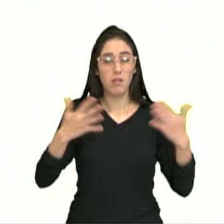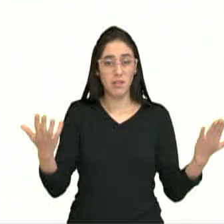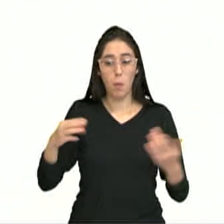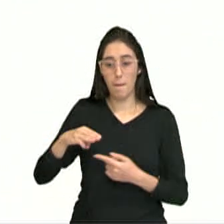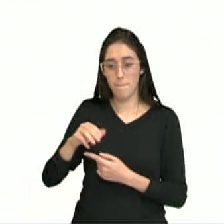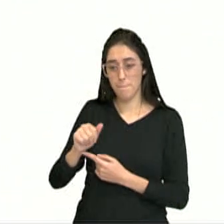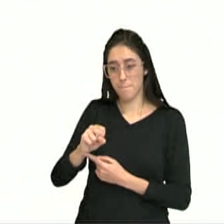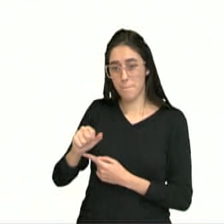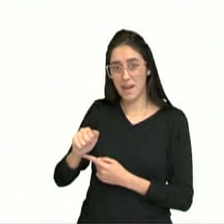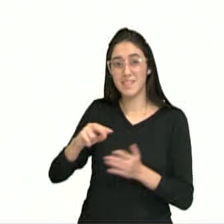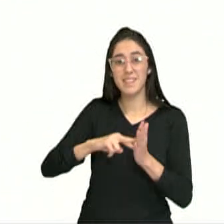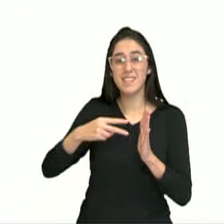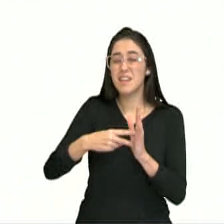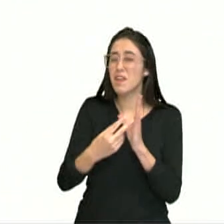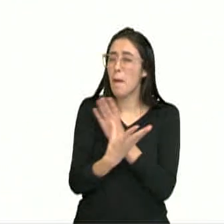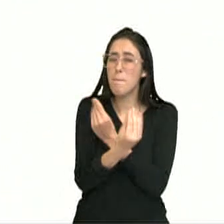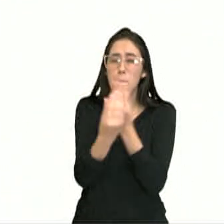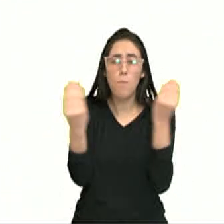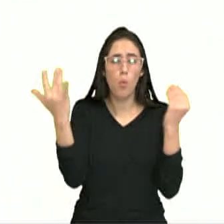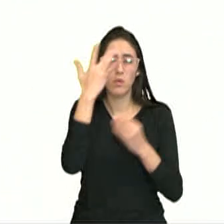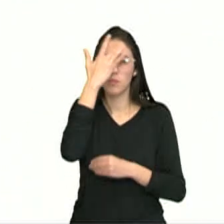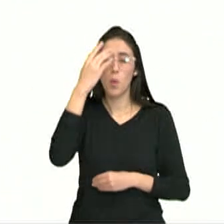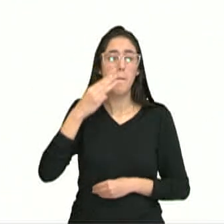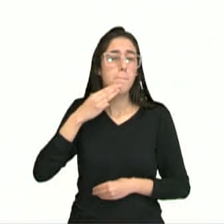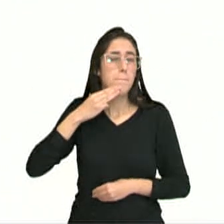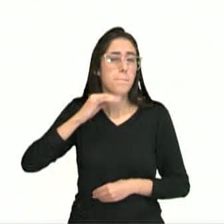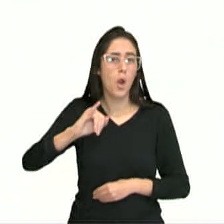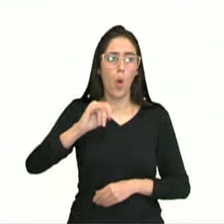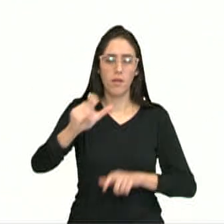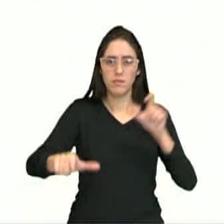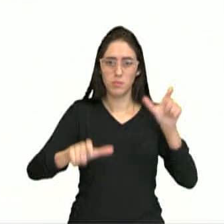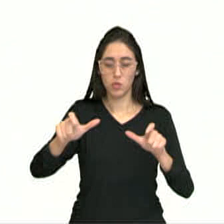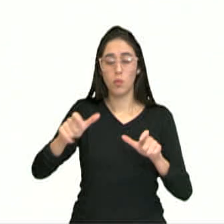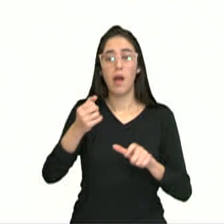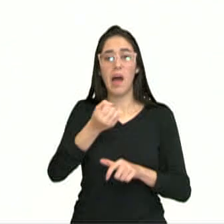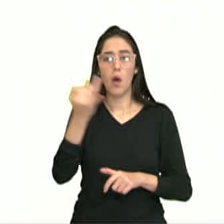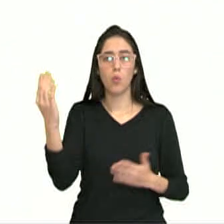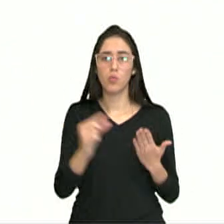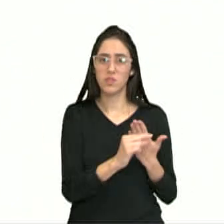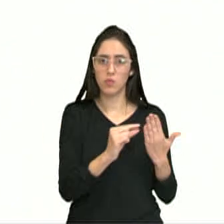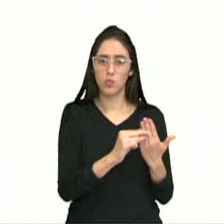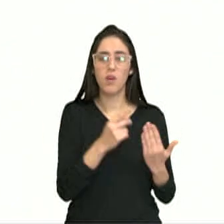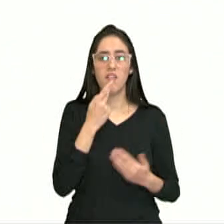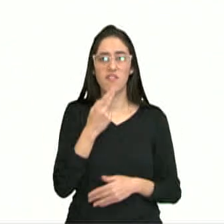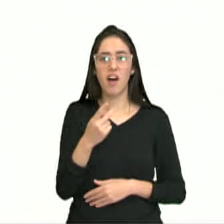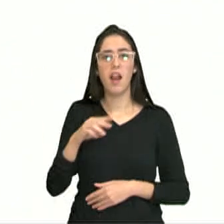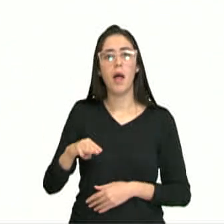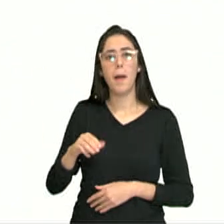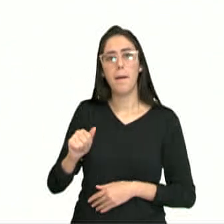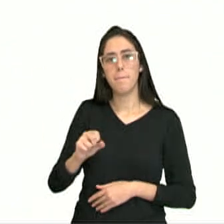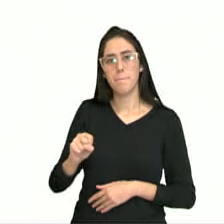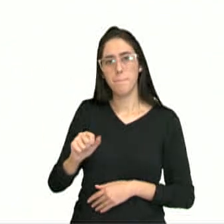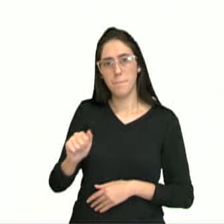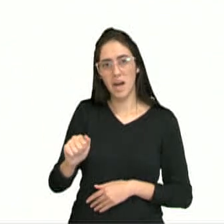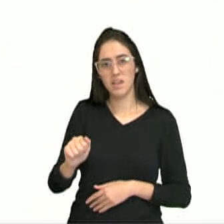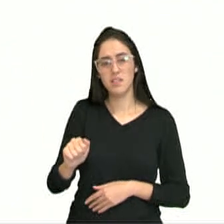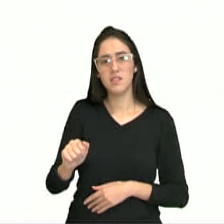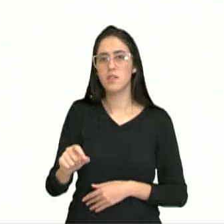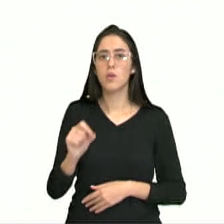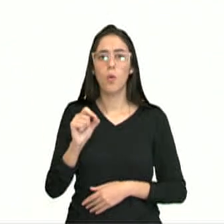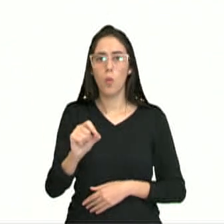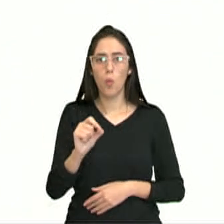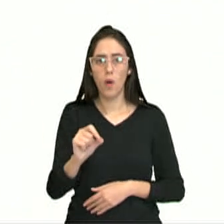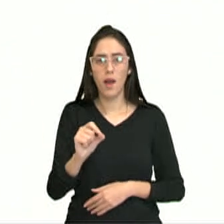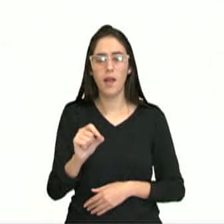me referindo a milhões de pessoas. Existem alguns autores também que falam de massa e remetem ao significado